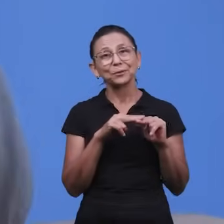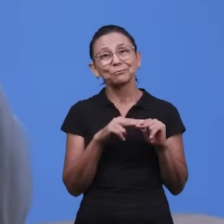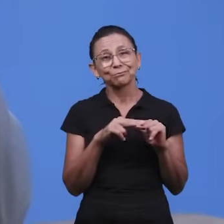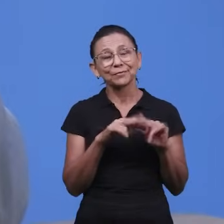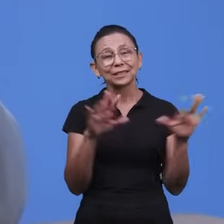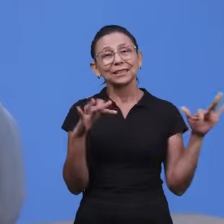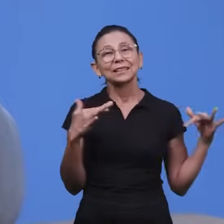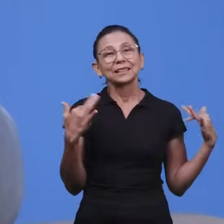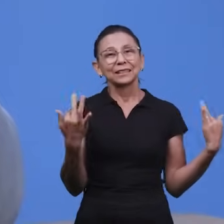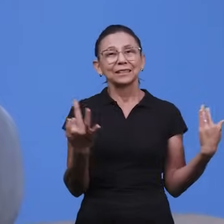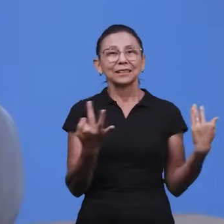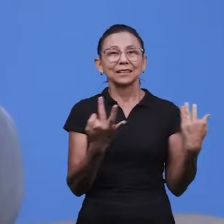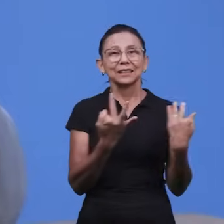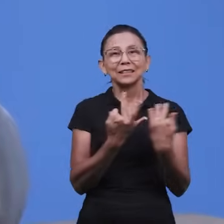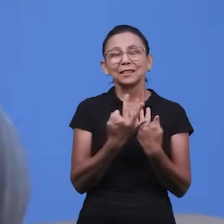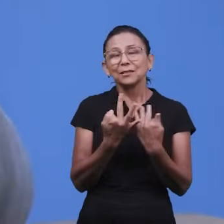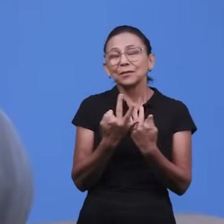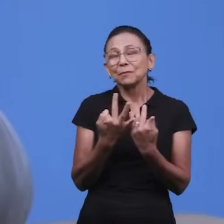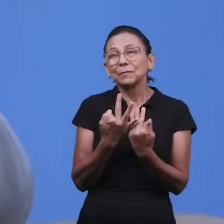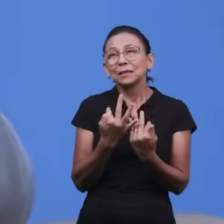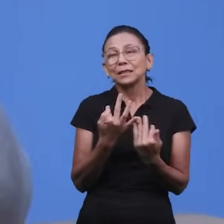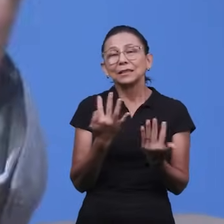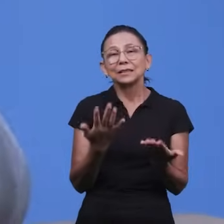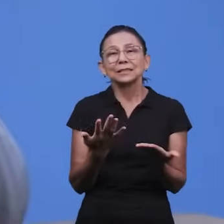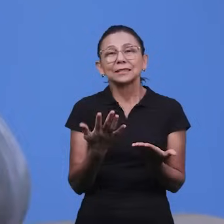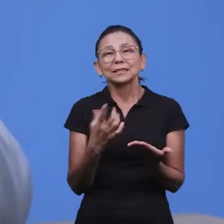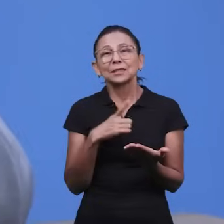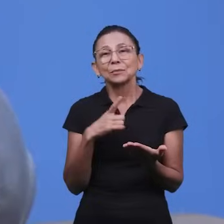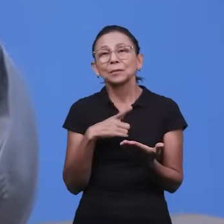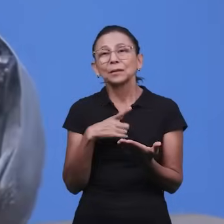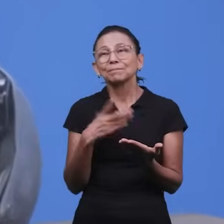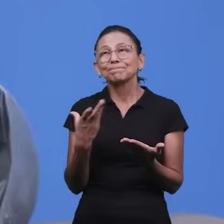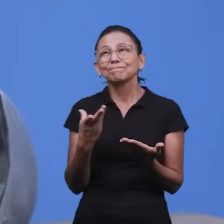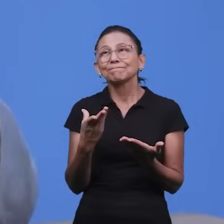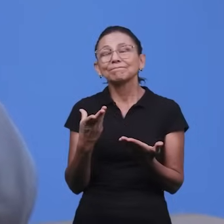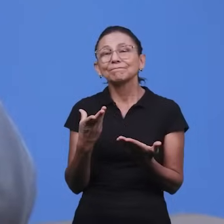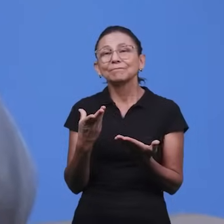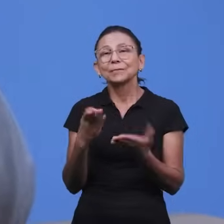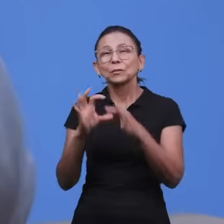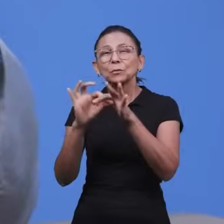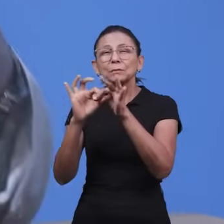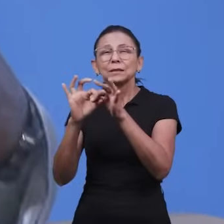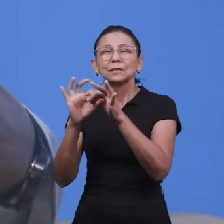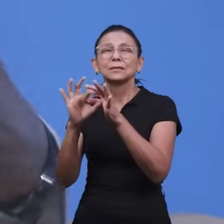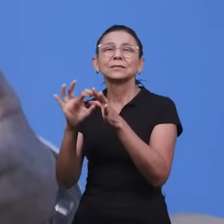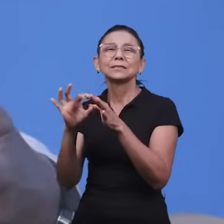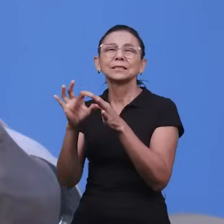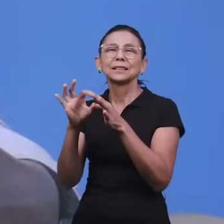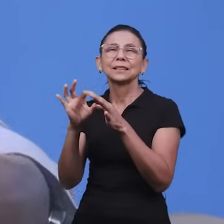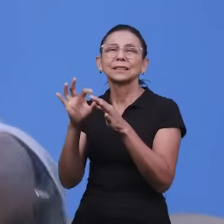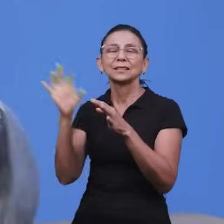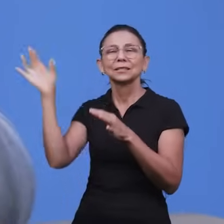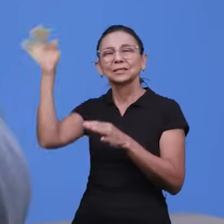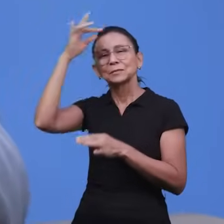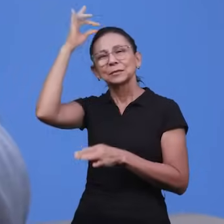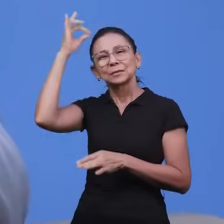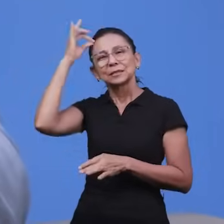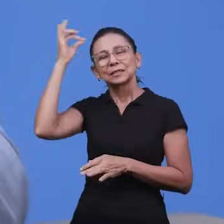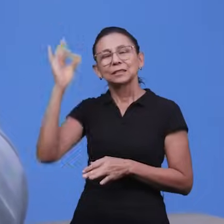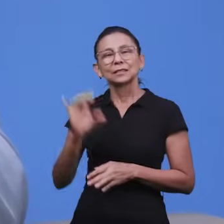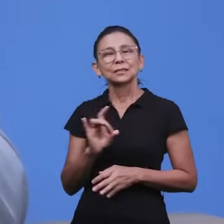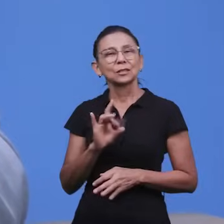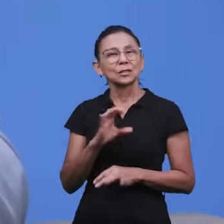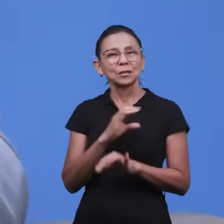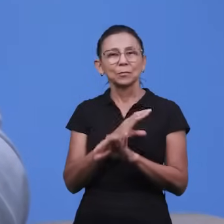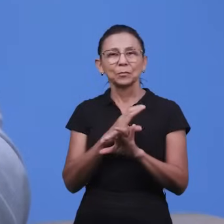interagir com o Senhor, porque a única coisa que tinha para assistir culto, para interagir, para ter uma comunhão com o Espírito Santo, era através dos